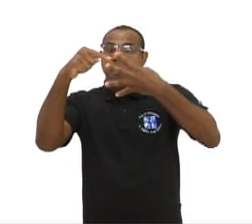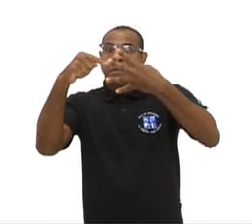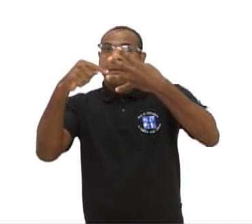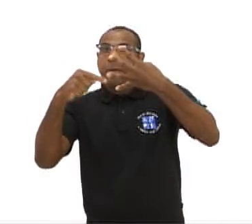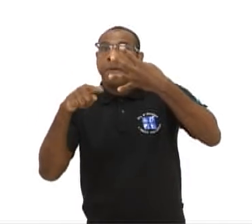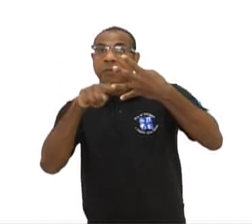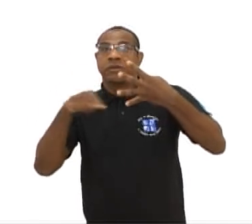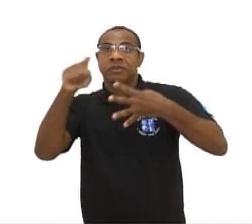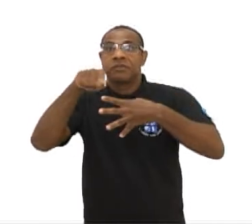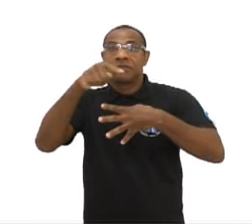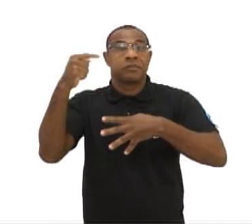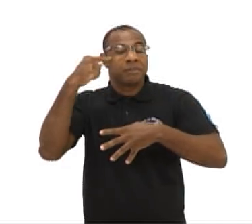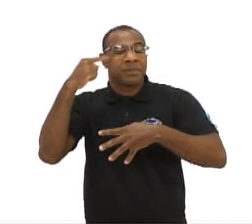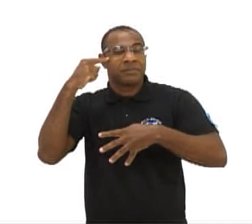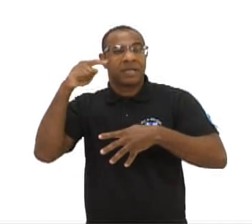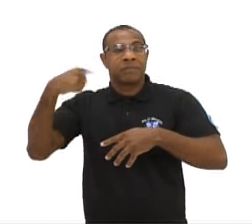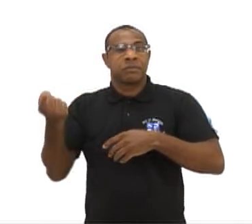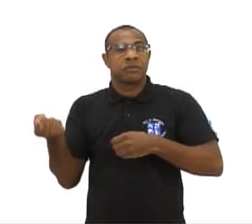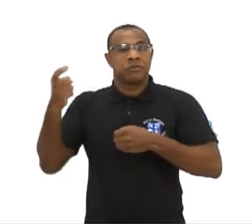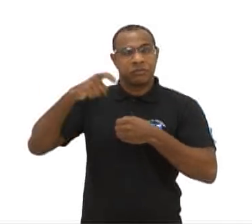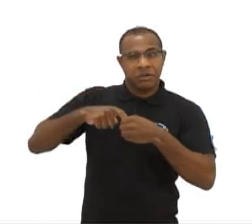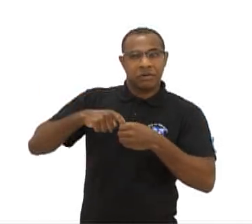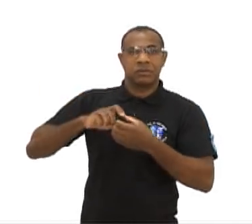vocês pensarem, a gente já volta.